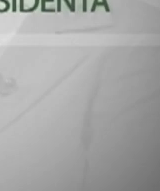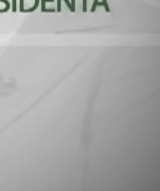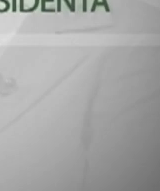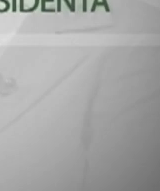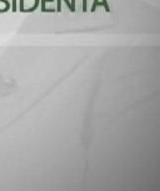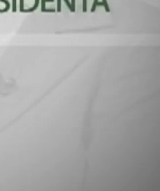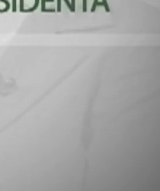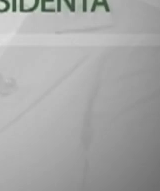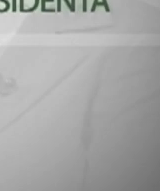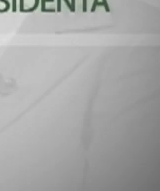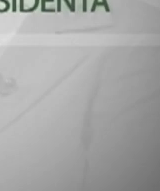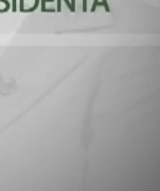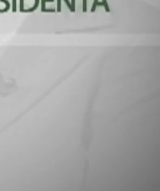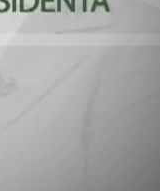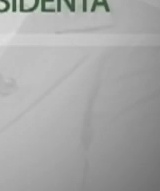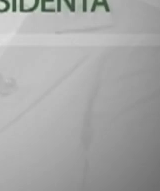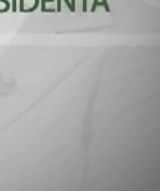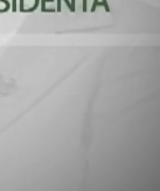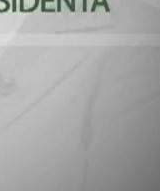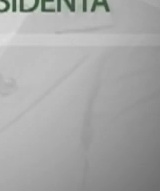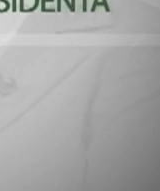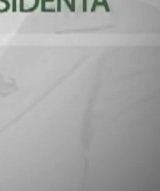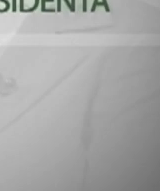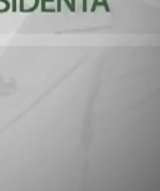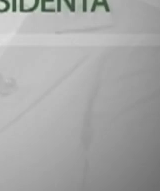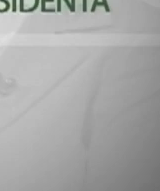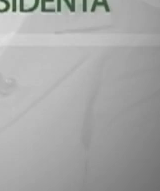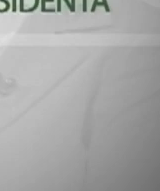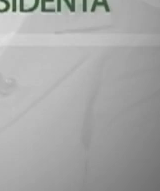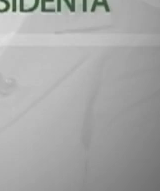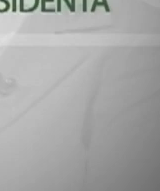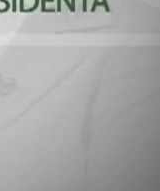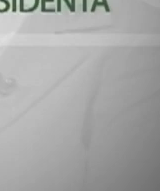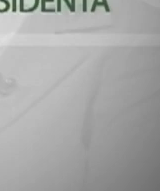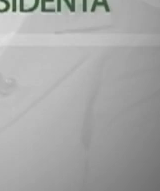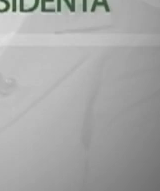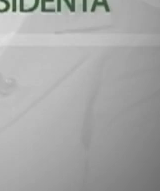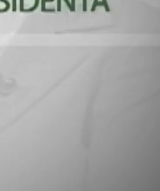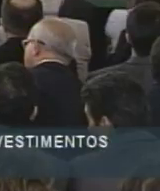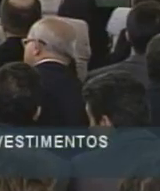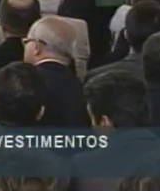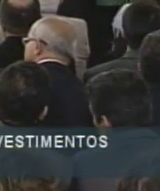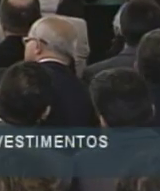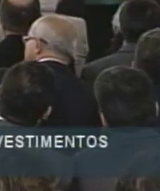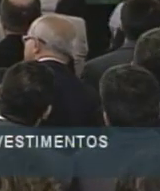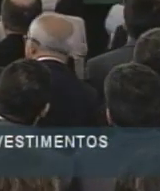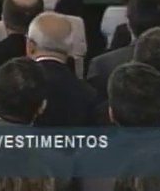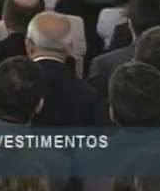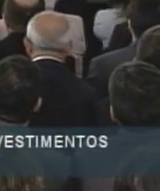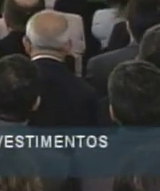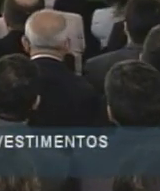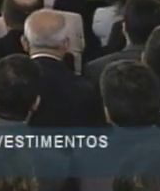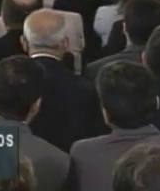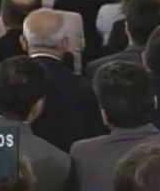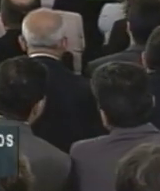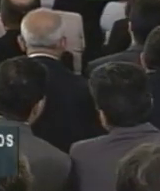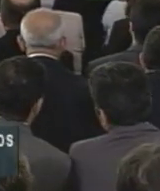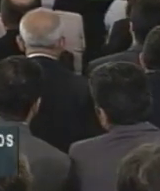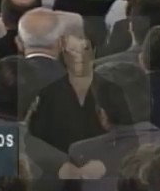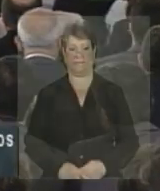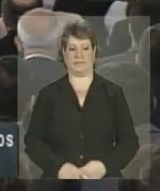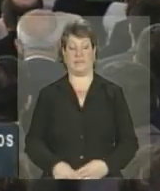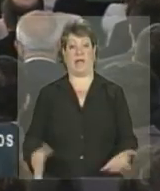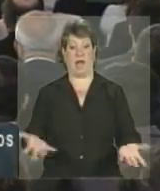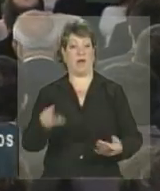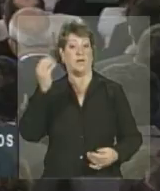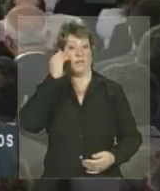de Aceleração do Crescimento PAC 2 Mobilidades Grandes Cidades. Veja como foi. Dando início à cerimônia, assistiremos